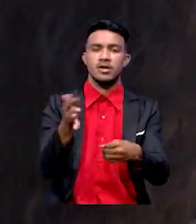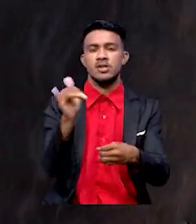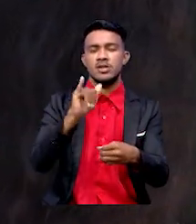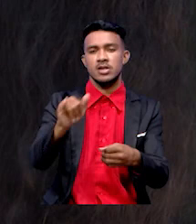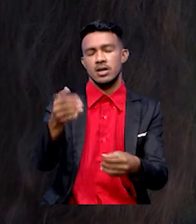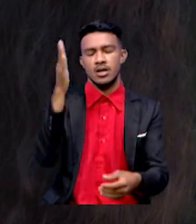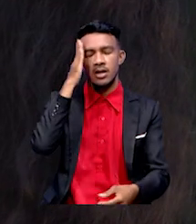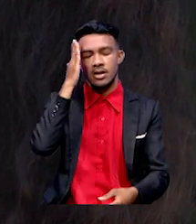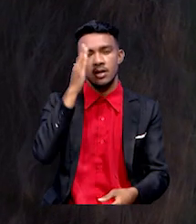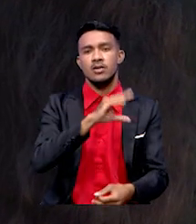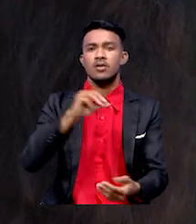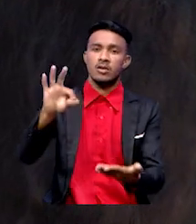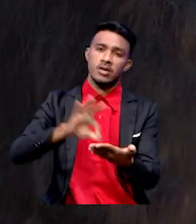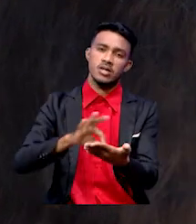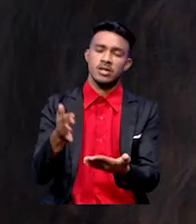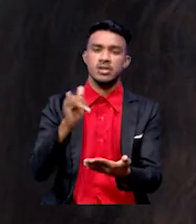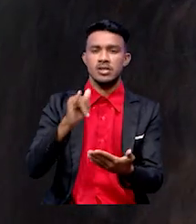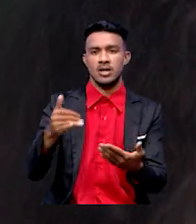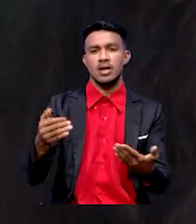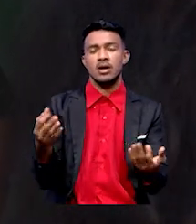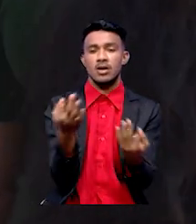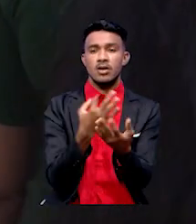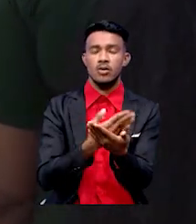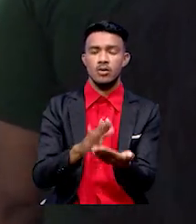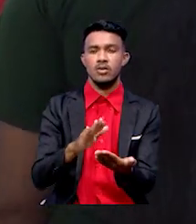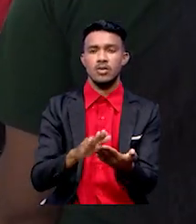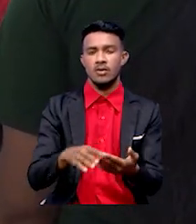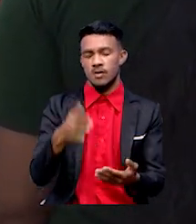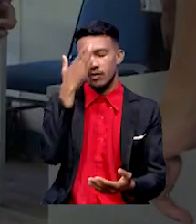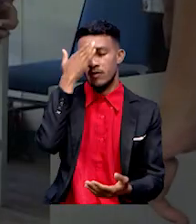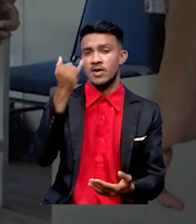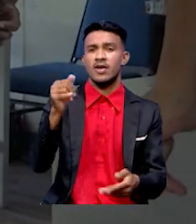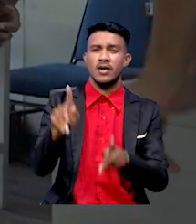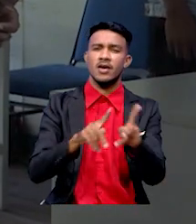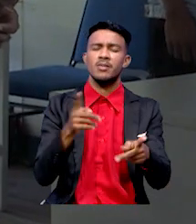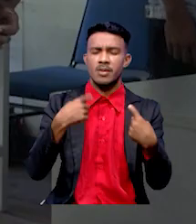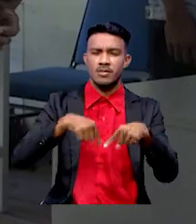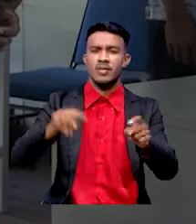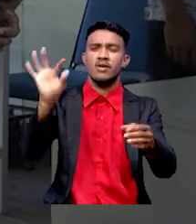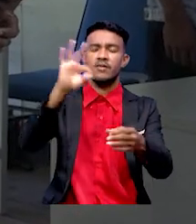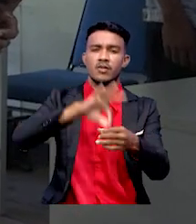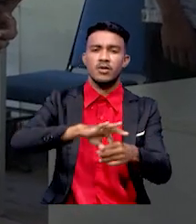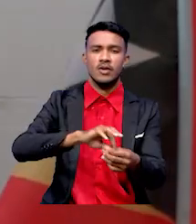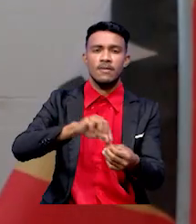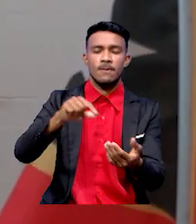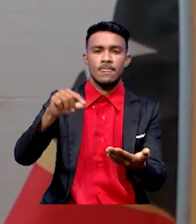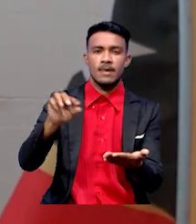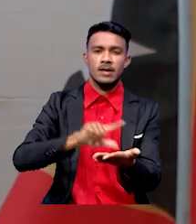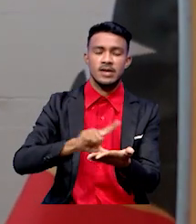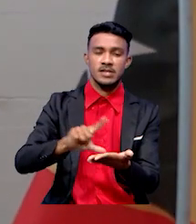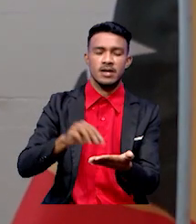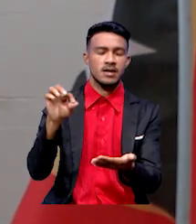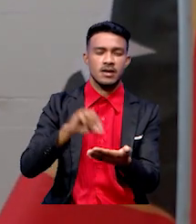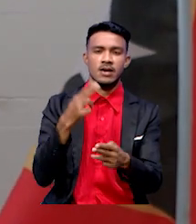nona. E lista, né? Será rolatina. Está mais sendo uma toia quando vai EMA tu vai votar. E lista na Aralaia.